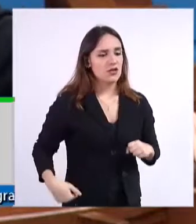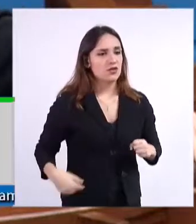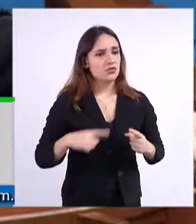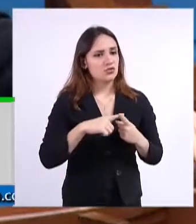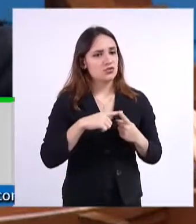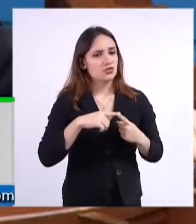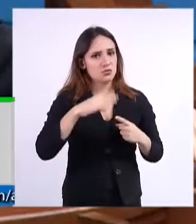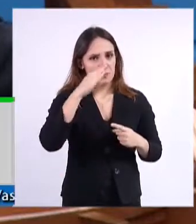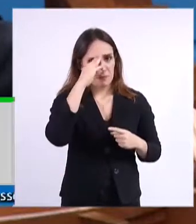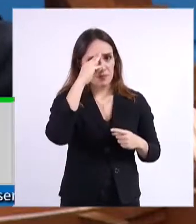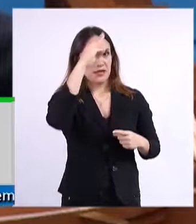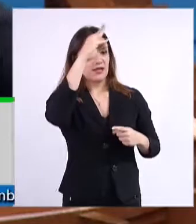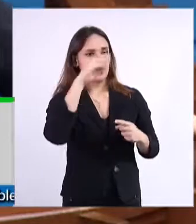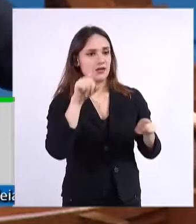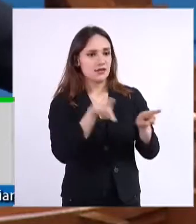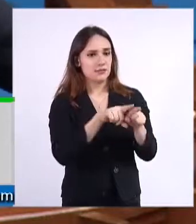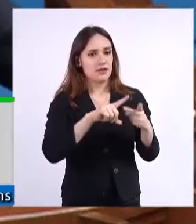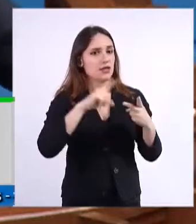malucos.